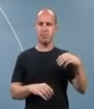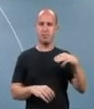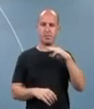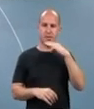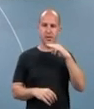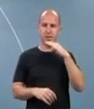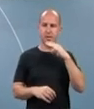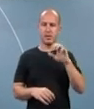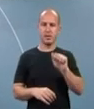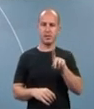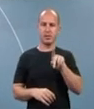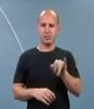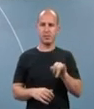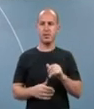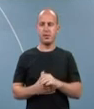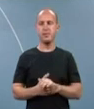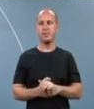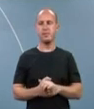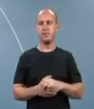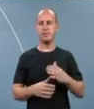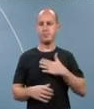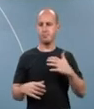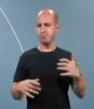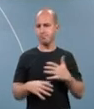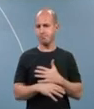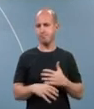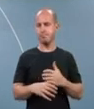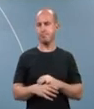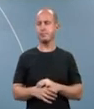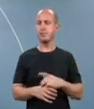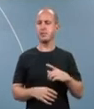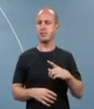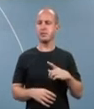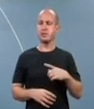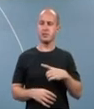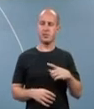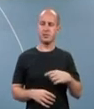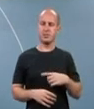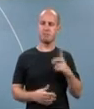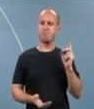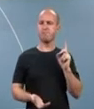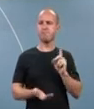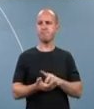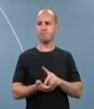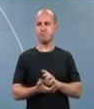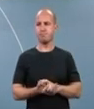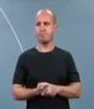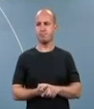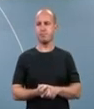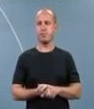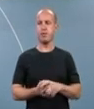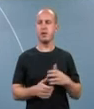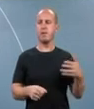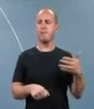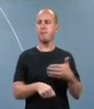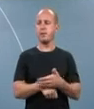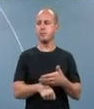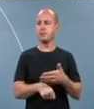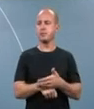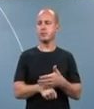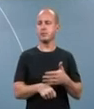né? Apodi, a minha cidade, que tiveram, de verdade, uma participação